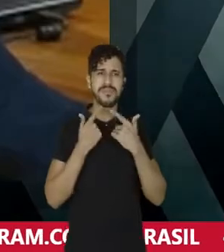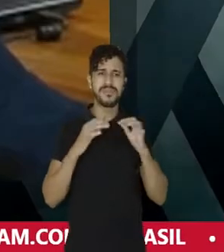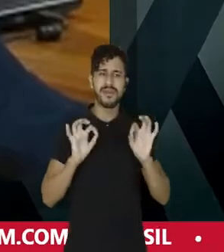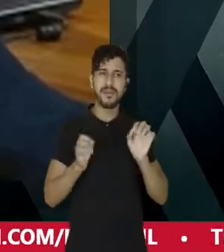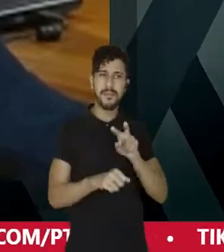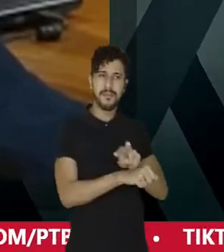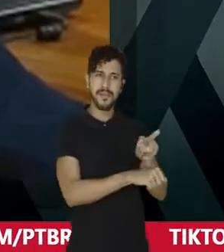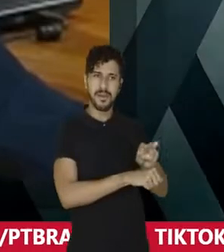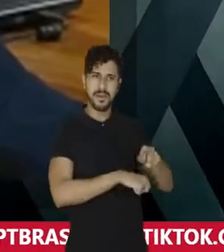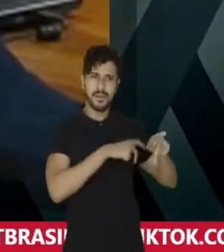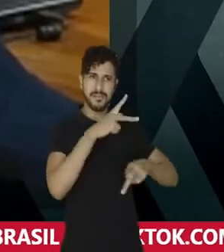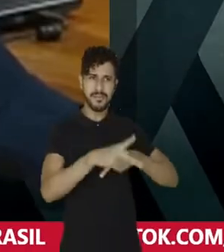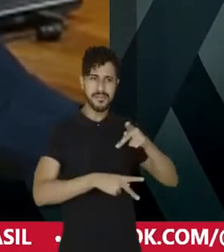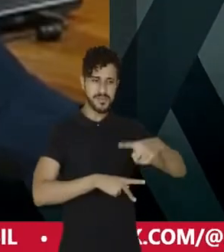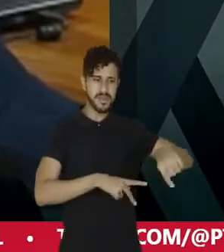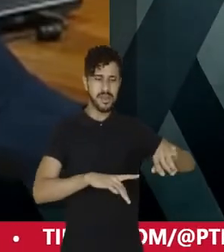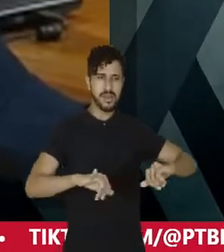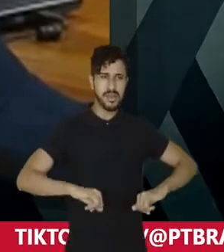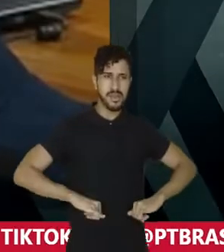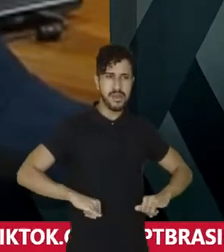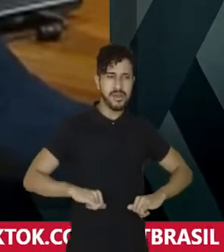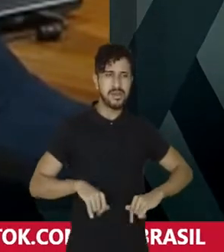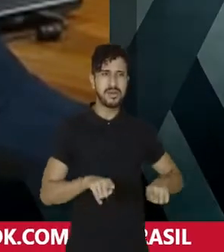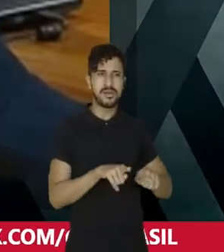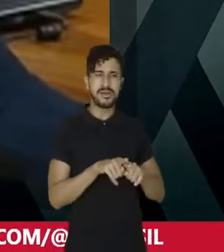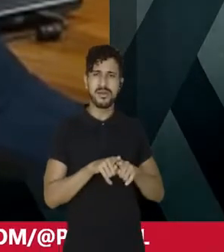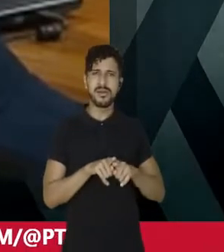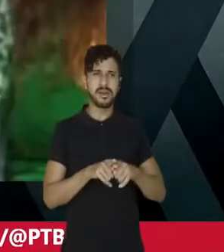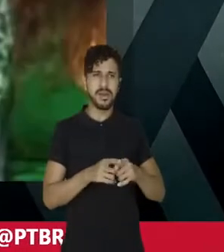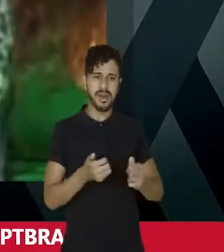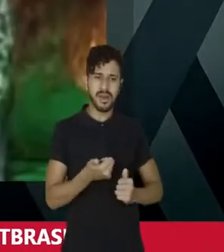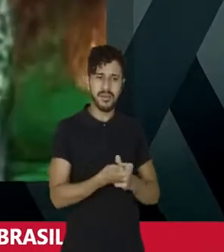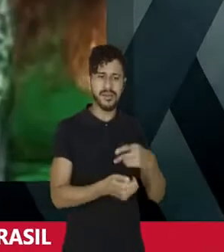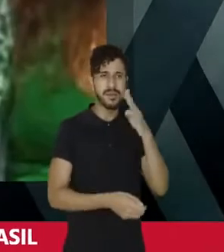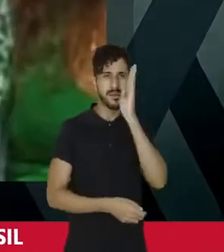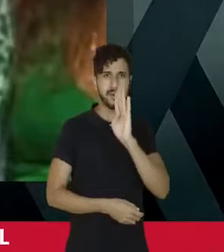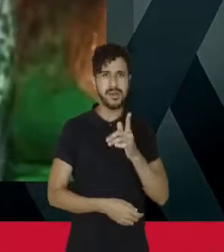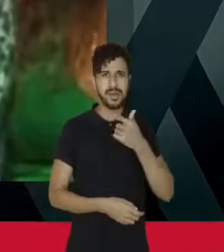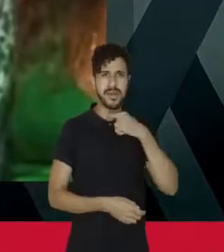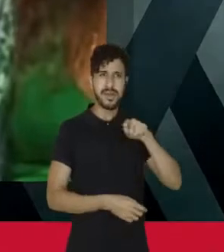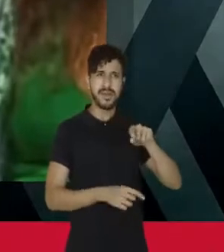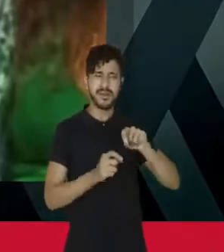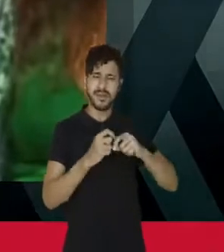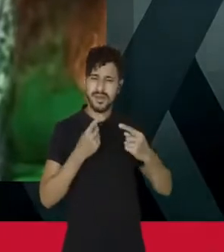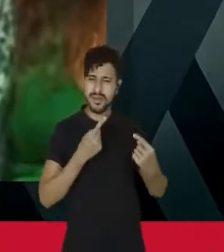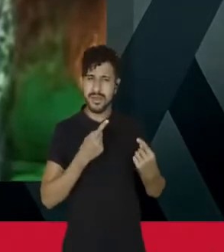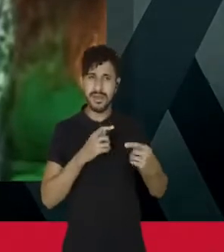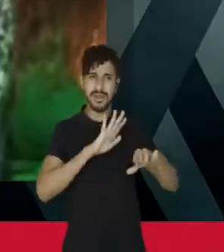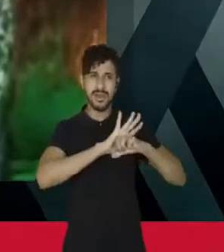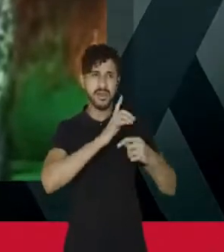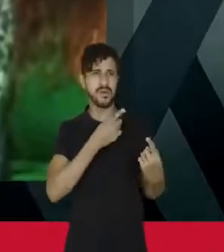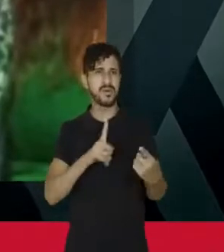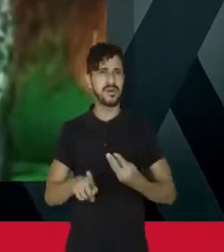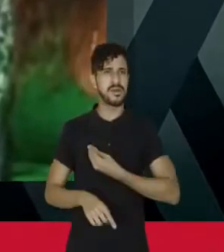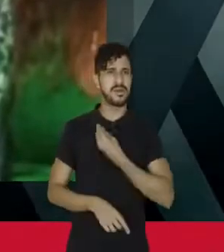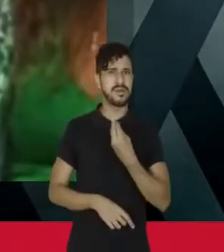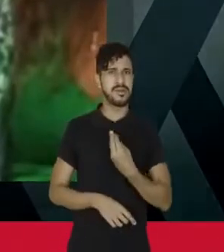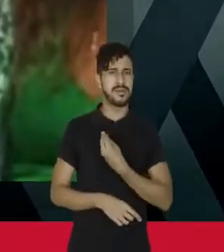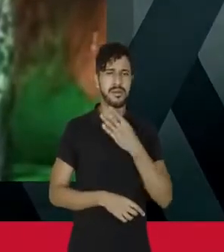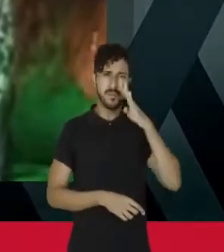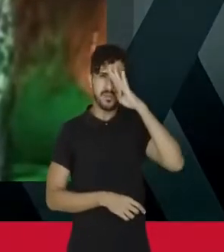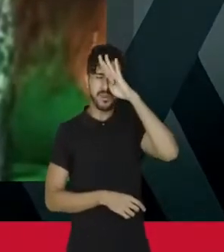proteger a população o e assistida do Brasil ele cometeu crime contra a vida ele